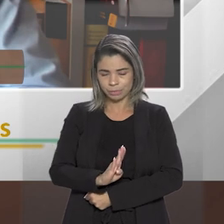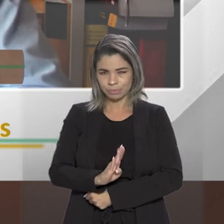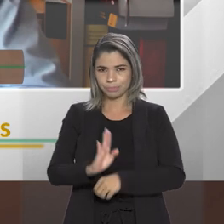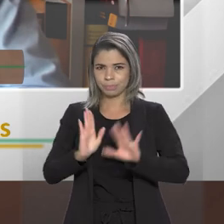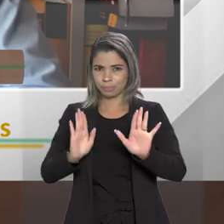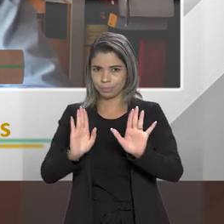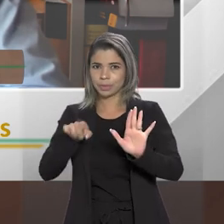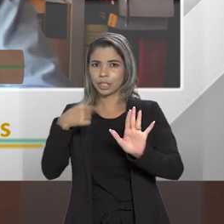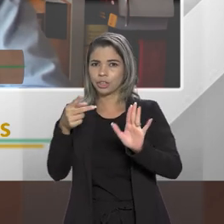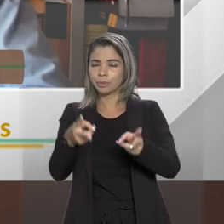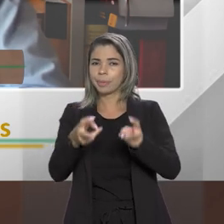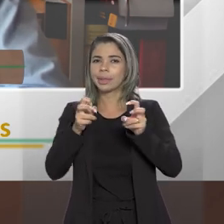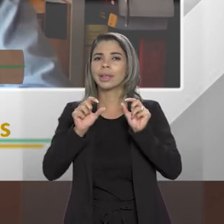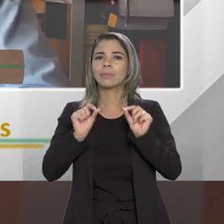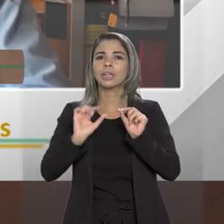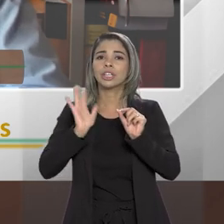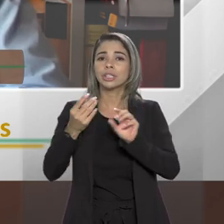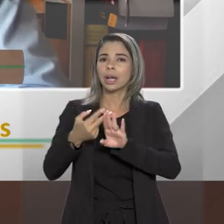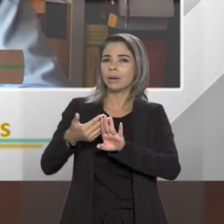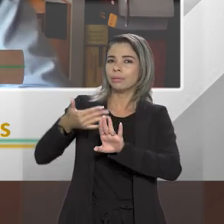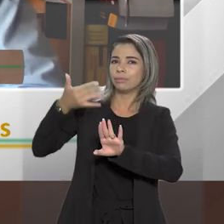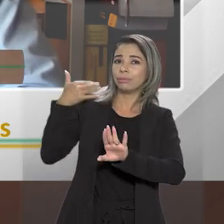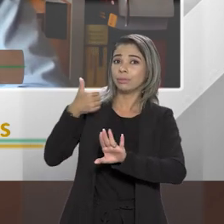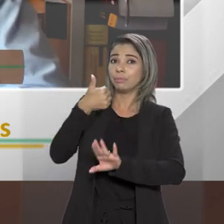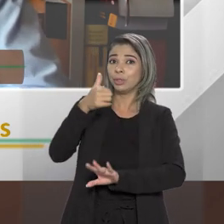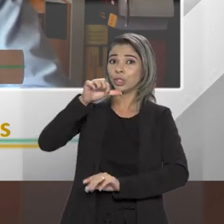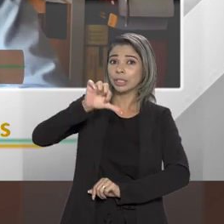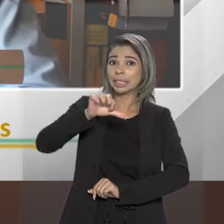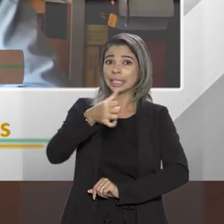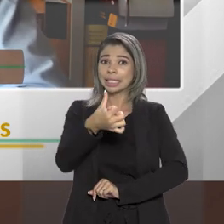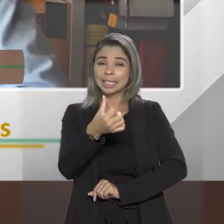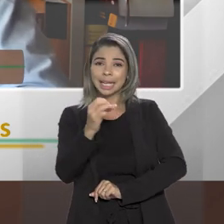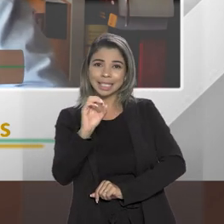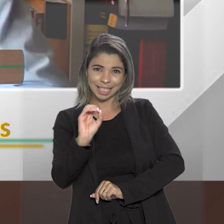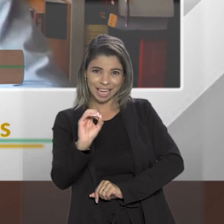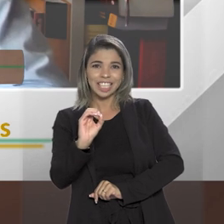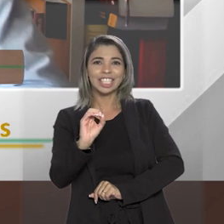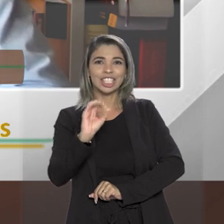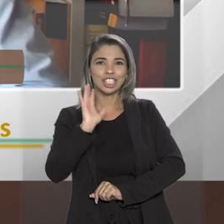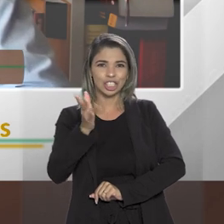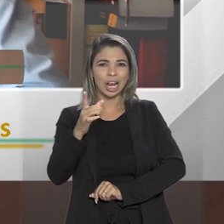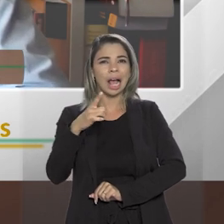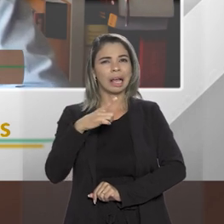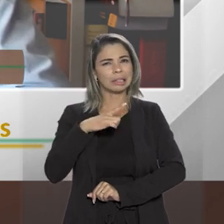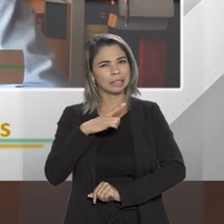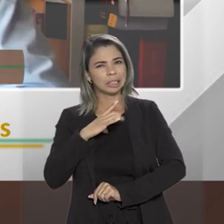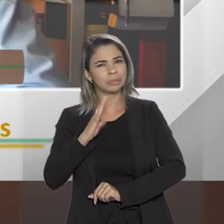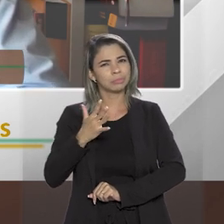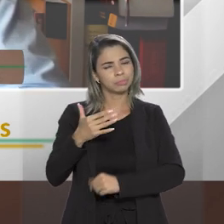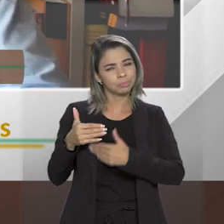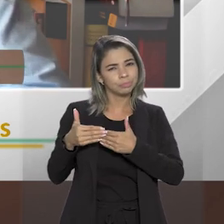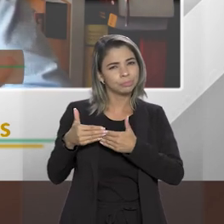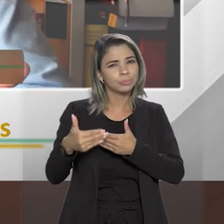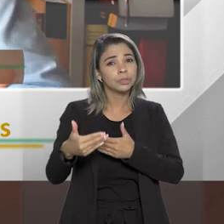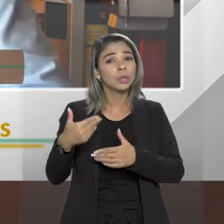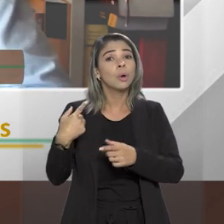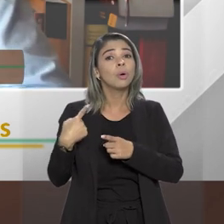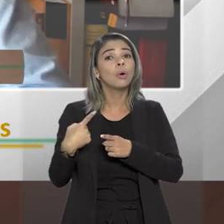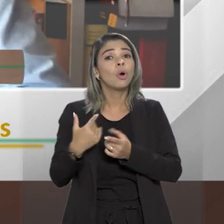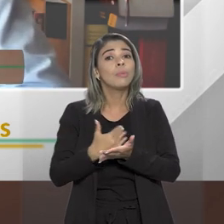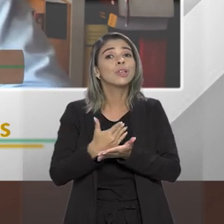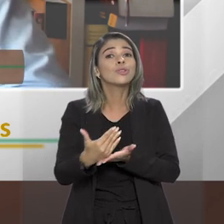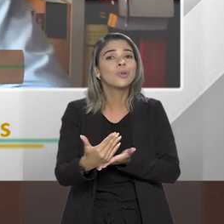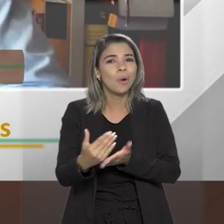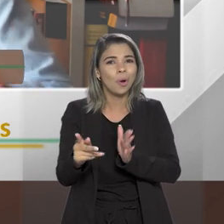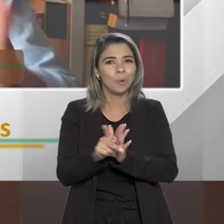gente perceber que desde os anos 60, e a gente colocou meados dos anos 60 como ponto de partida, com um